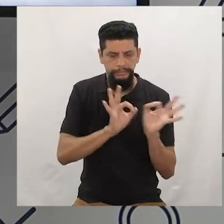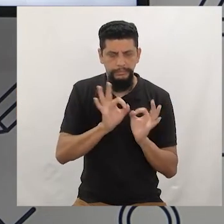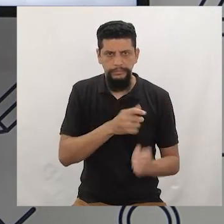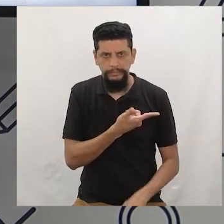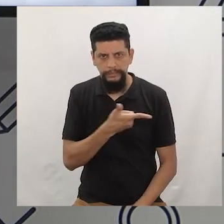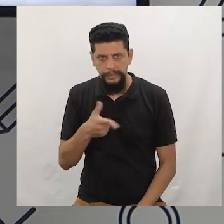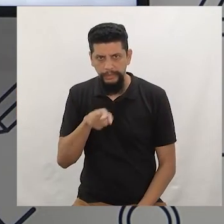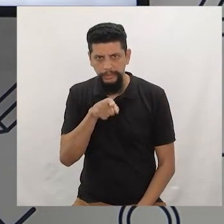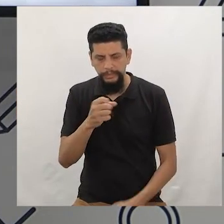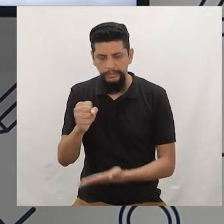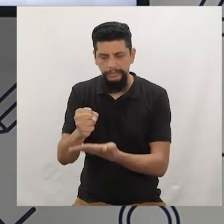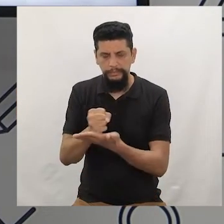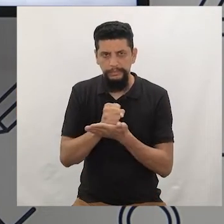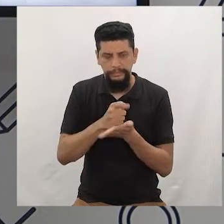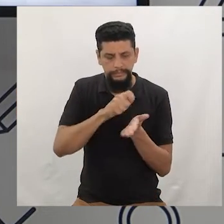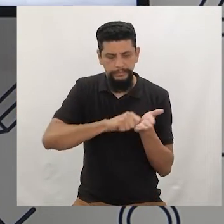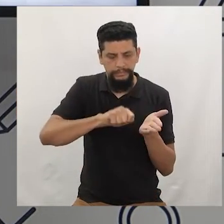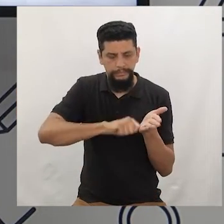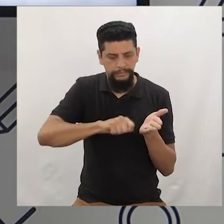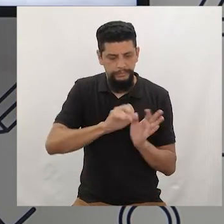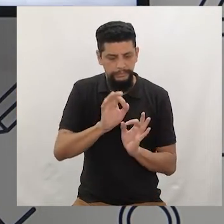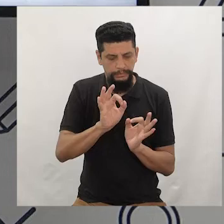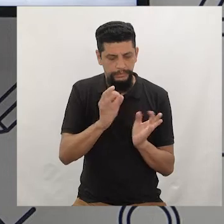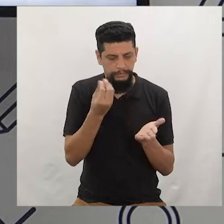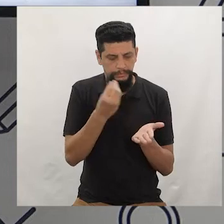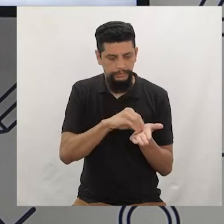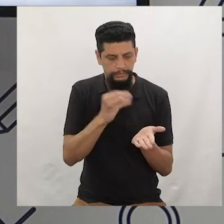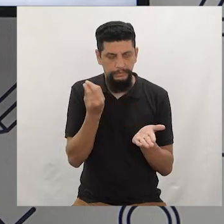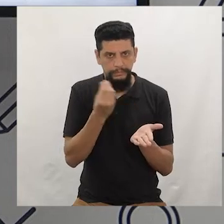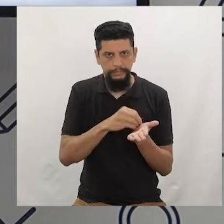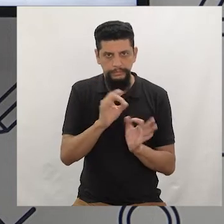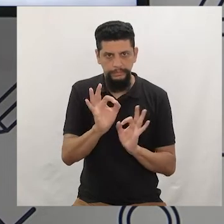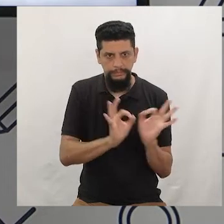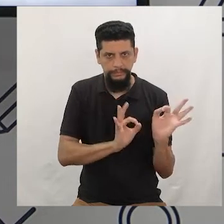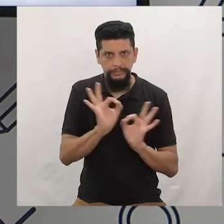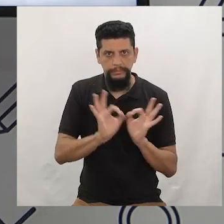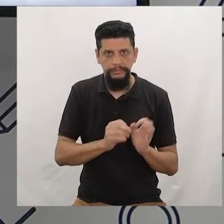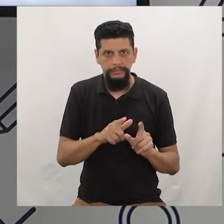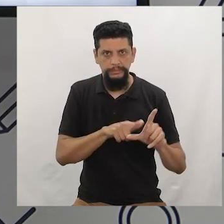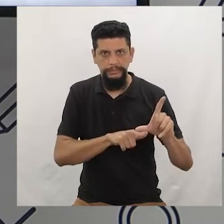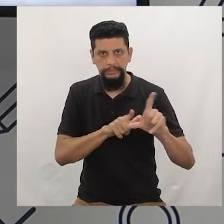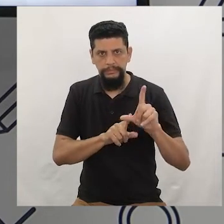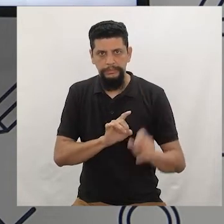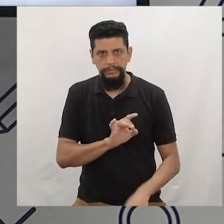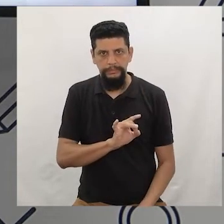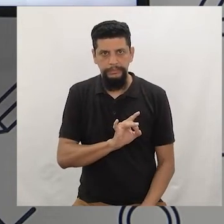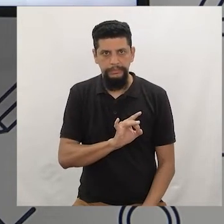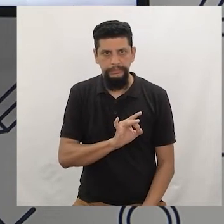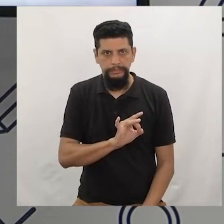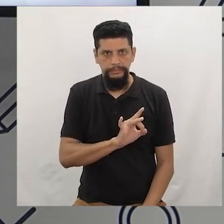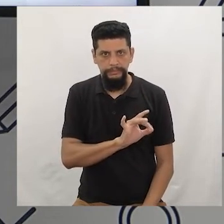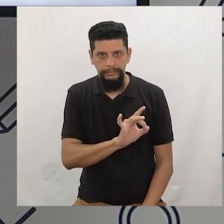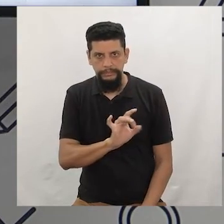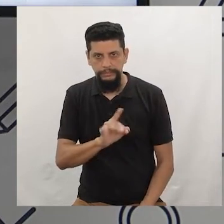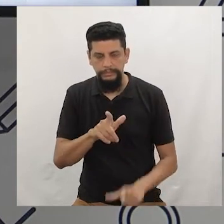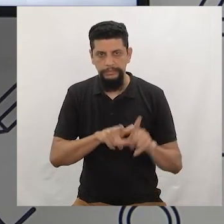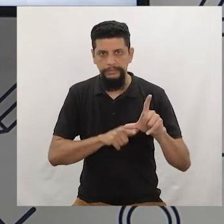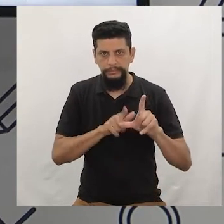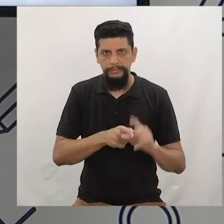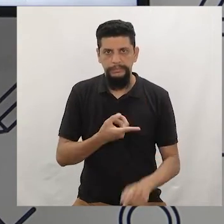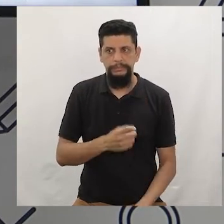caíram. Você me ajuda a escrever, a pôr em ordem as letras para formar a palavra dia? Vamos